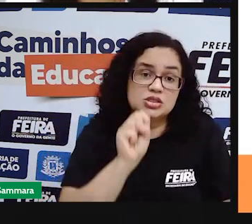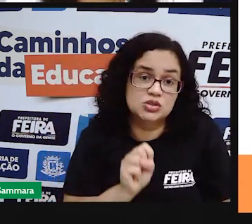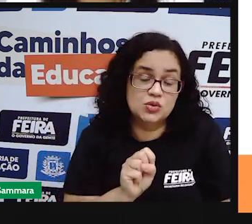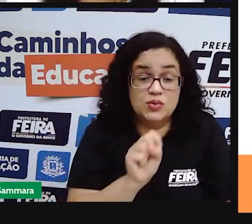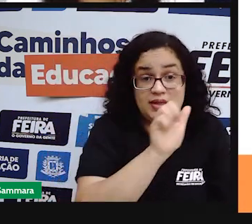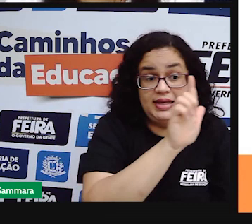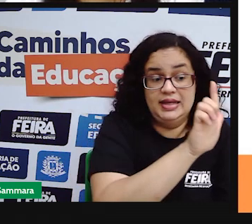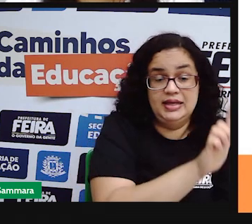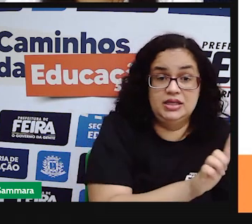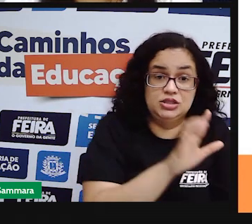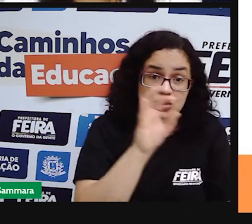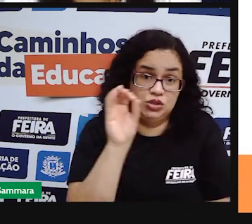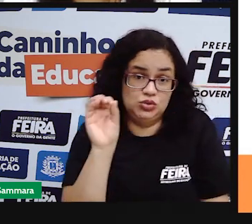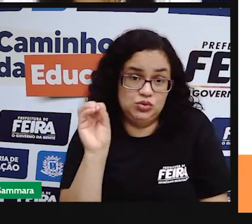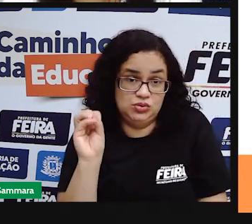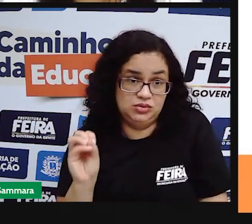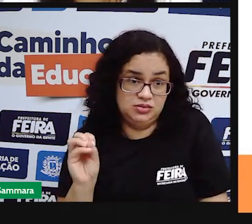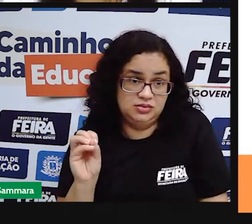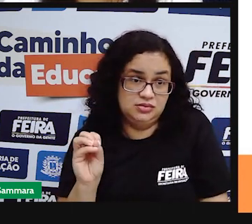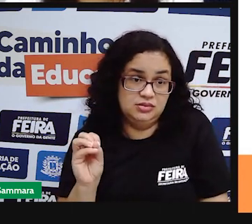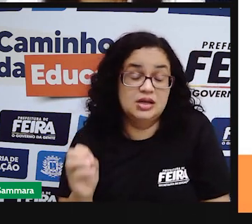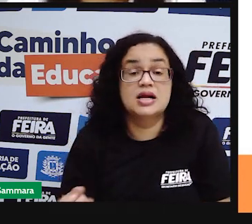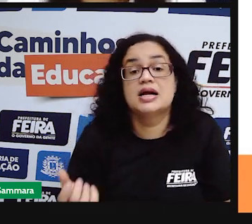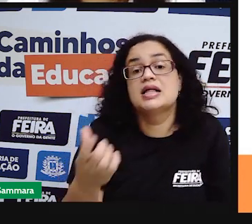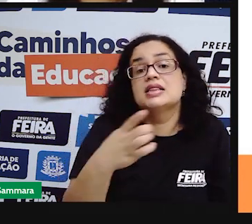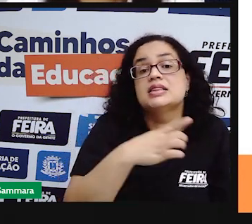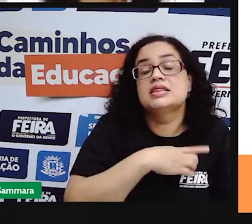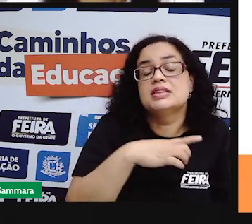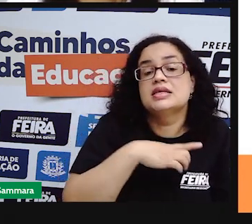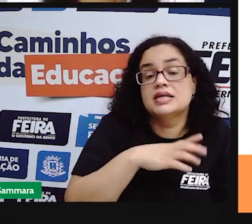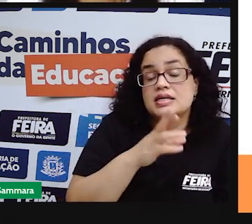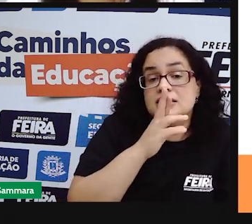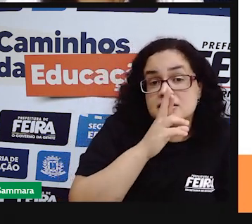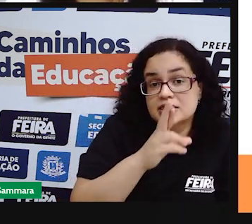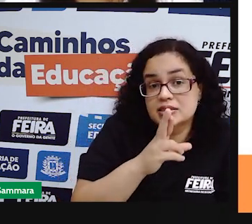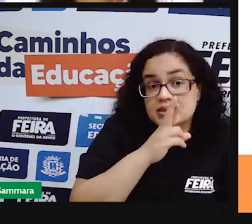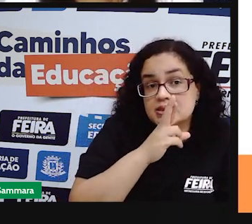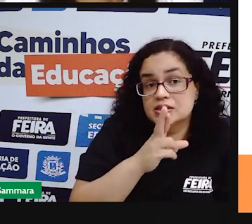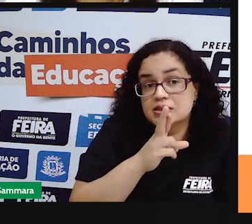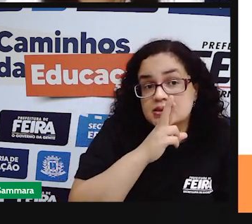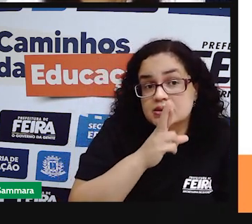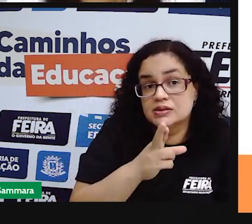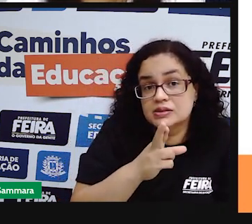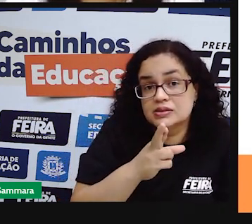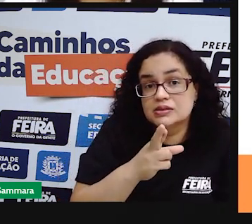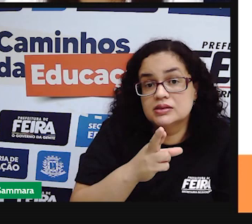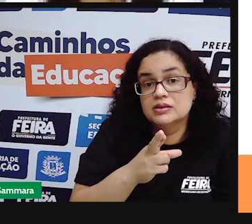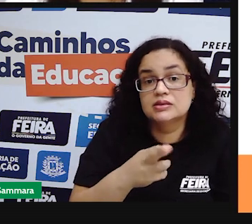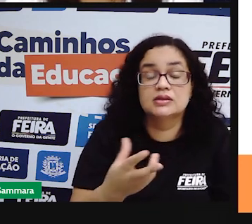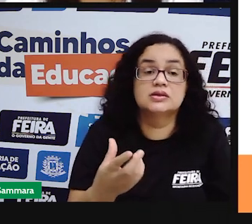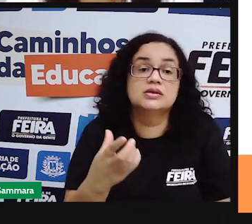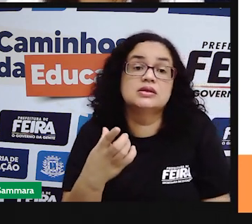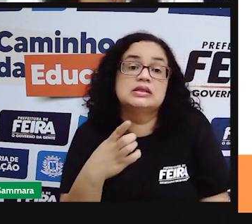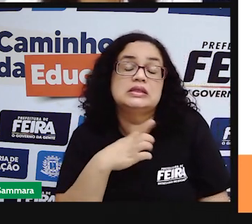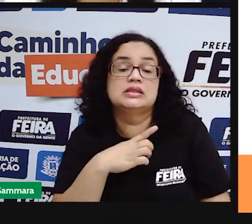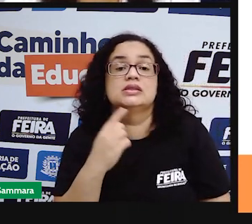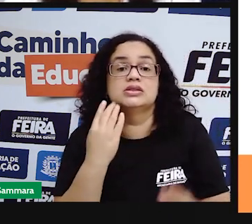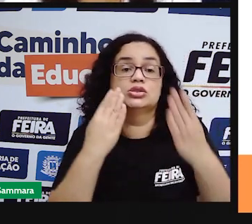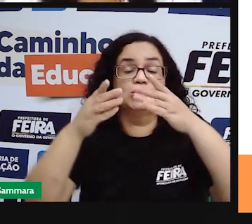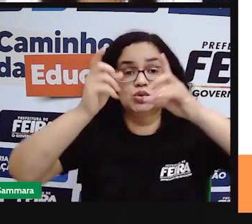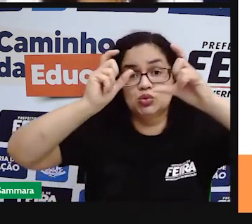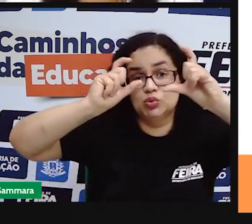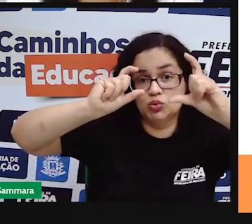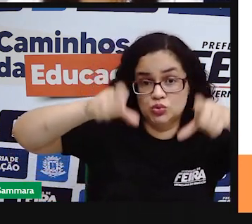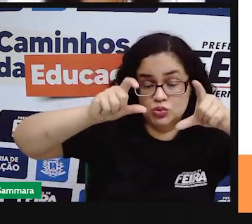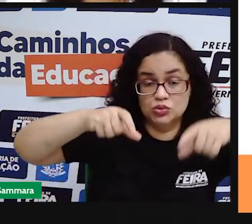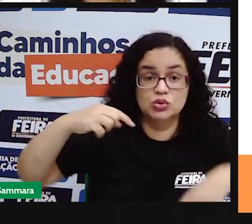é oeste, permite que se tenham respostas, né? Se tenham aí identificações em relação à localização